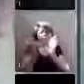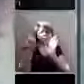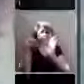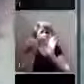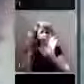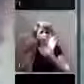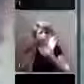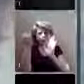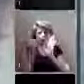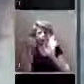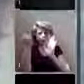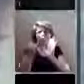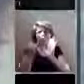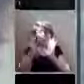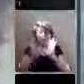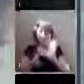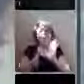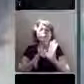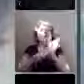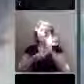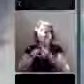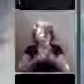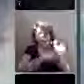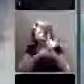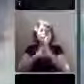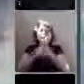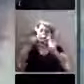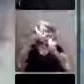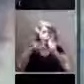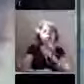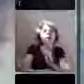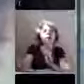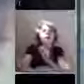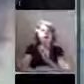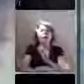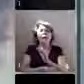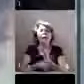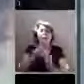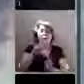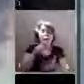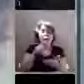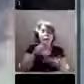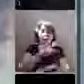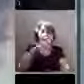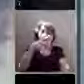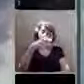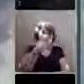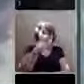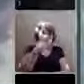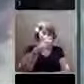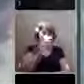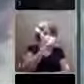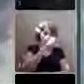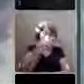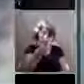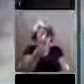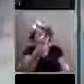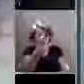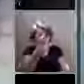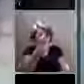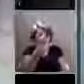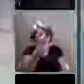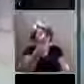muito importante daquilo que a gente trabalha, com aquilo que a gente trabalha, né? Uhum. Na 52, ali, quando você fala do exemplo 2, cuidar que